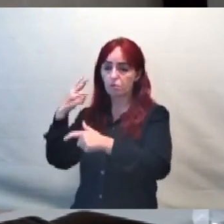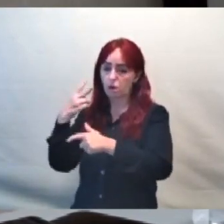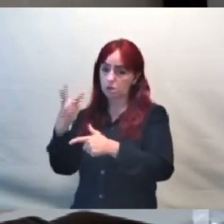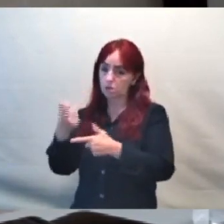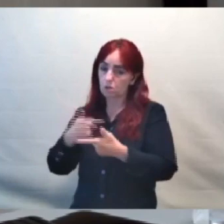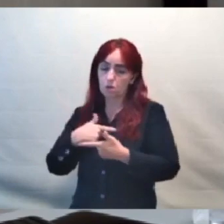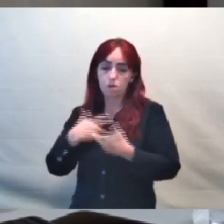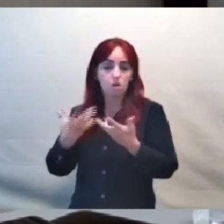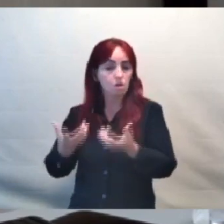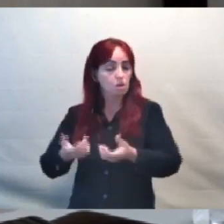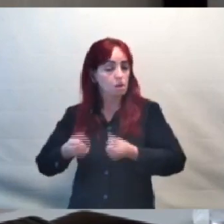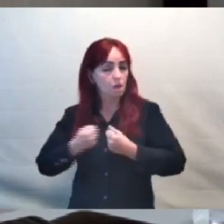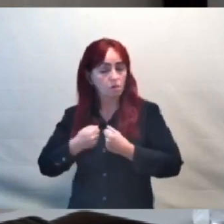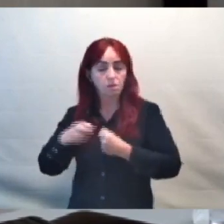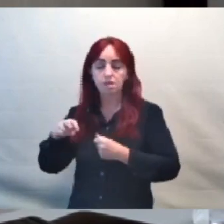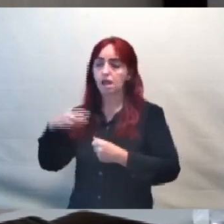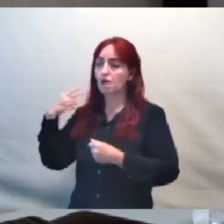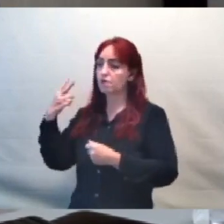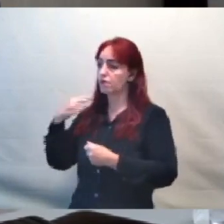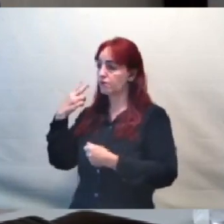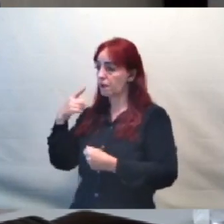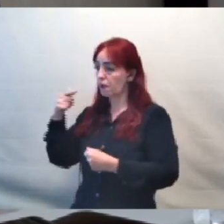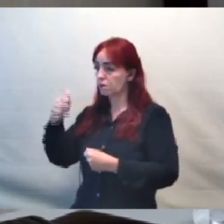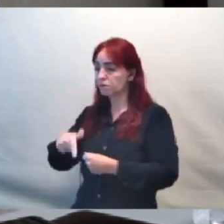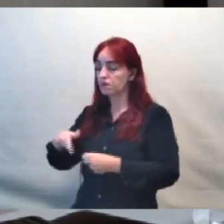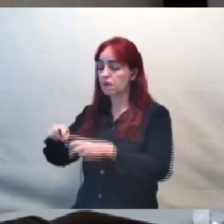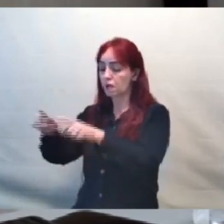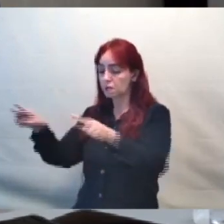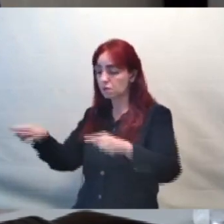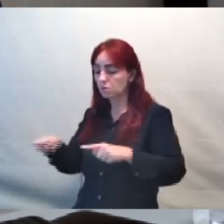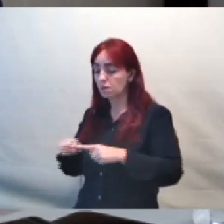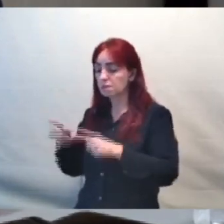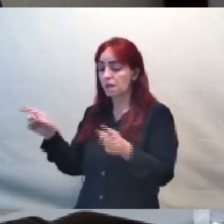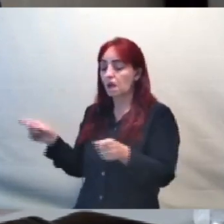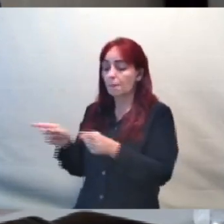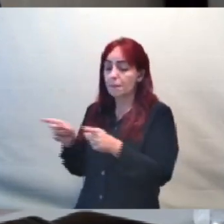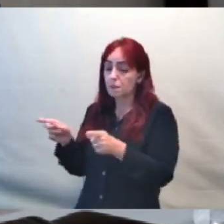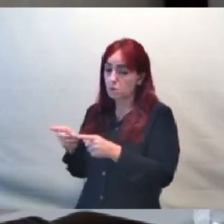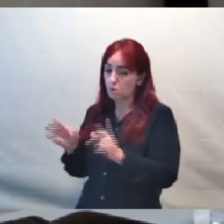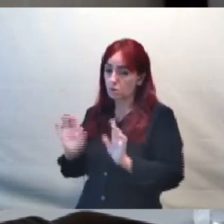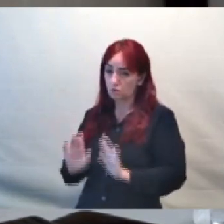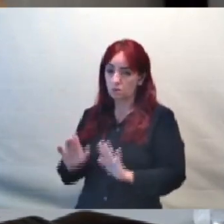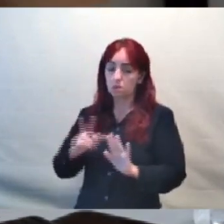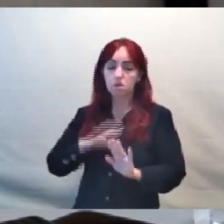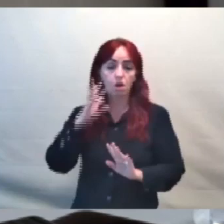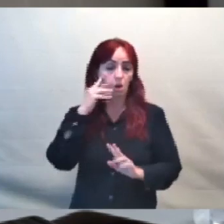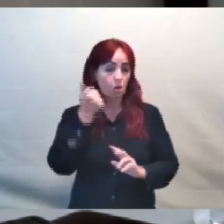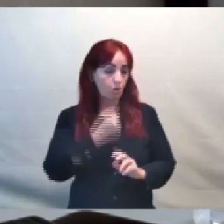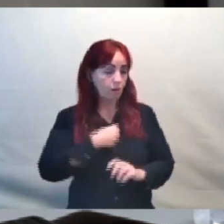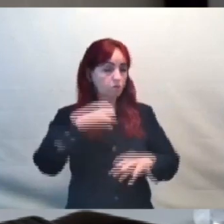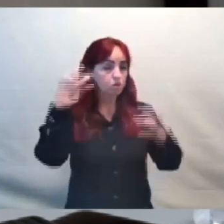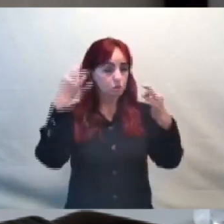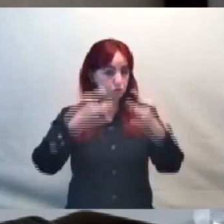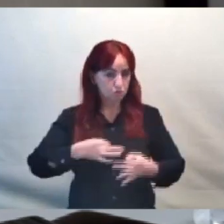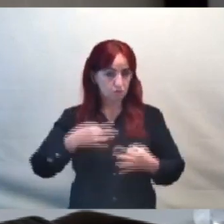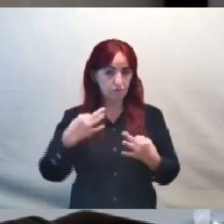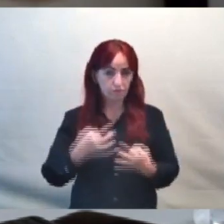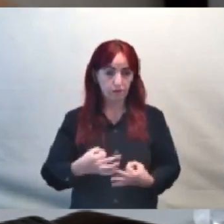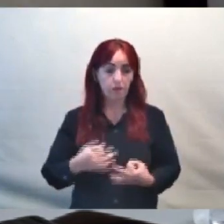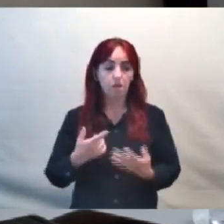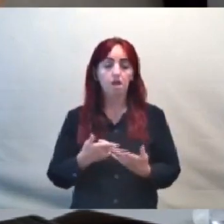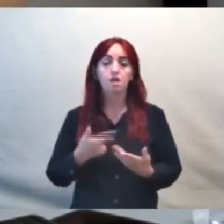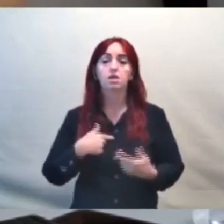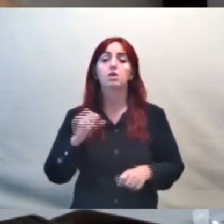praticamente 4 anos numa sala muito menor do que a dos outros. Então, acho que isso justifica, e, enquanto isso, nós estamos terminando